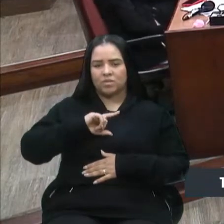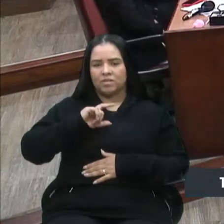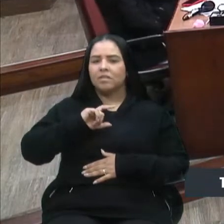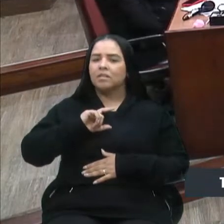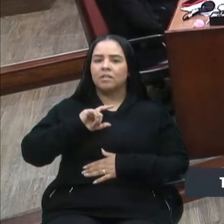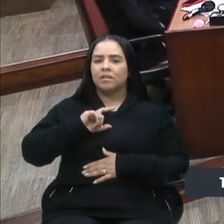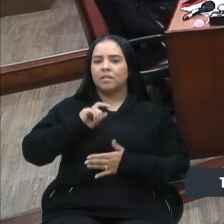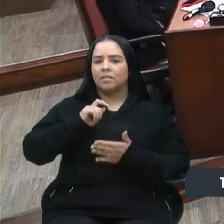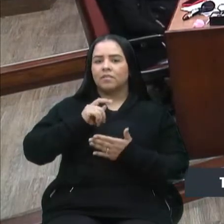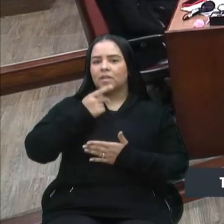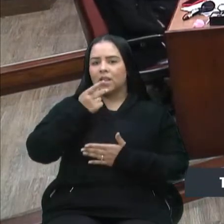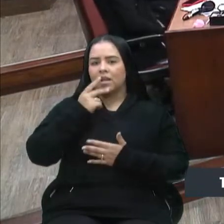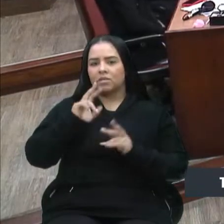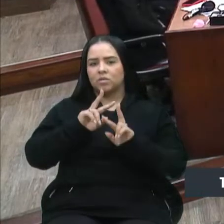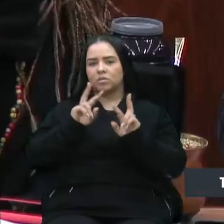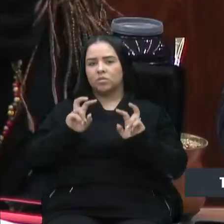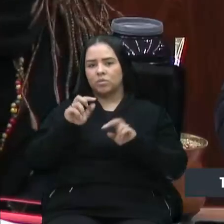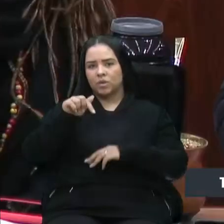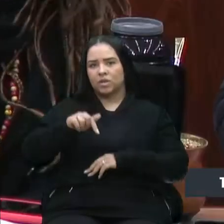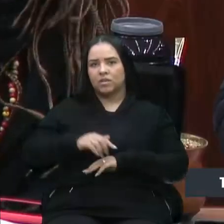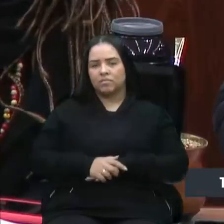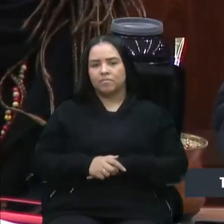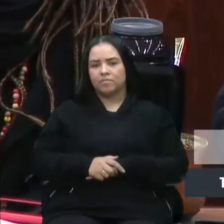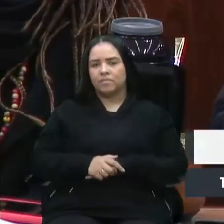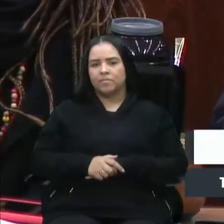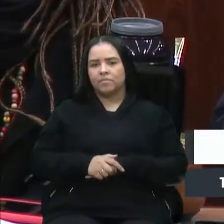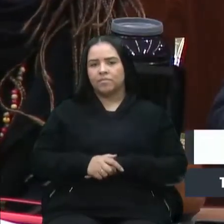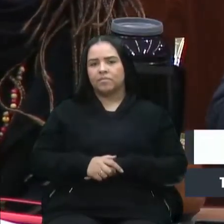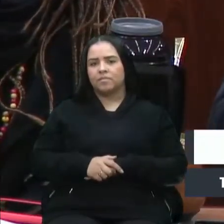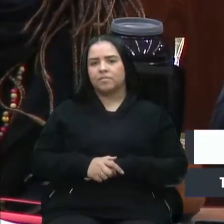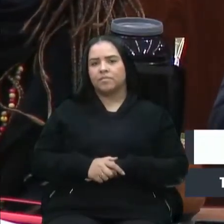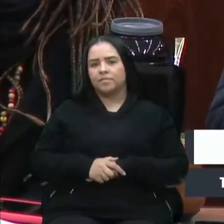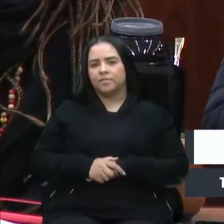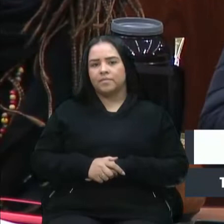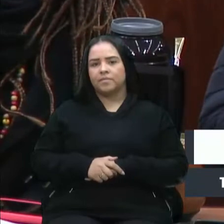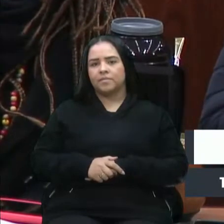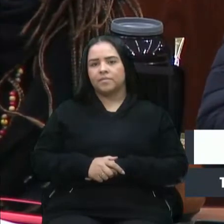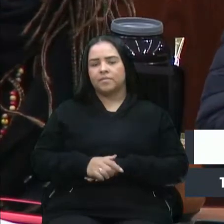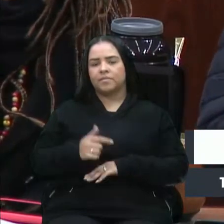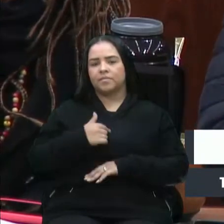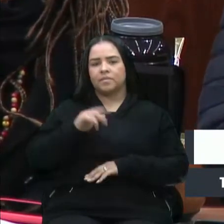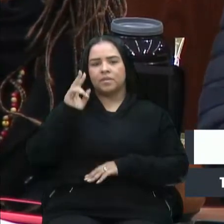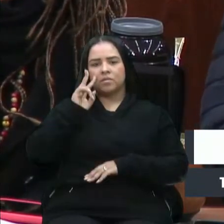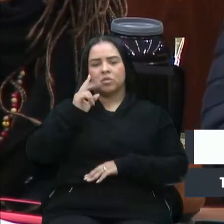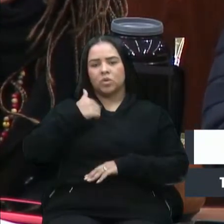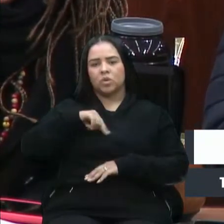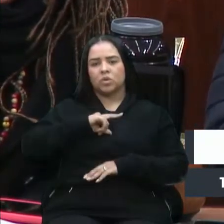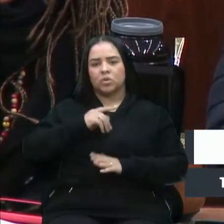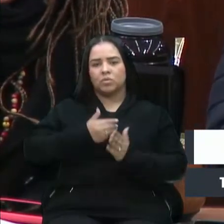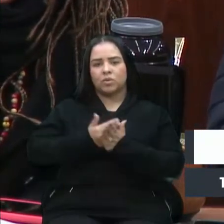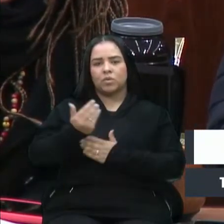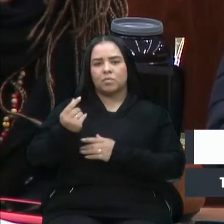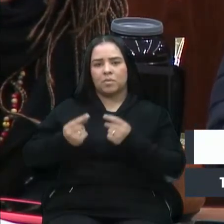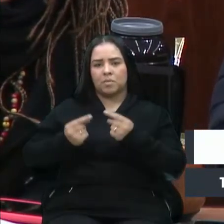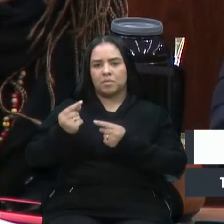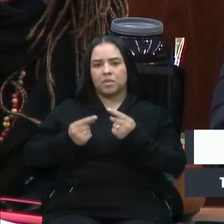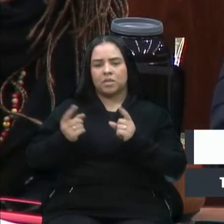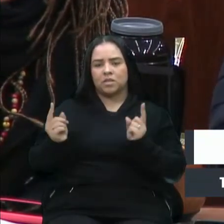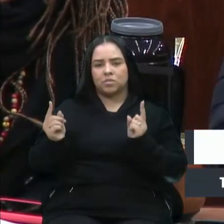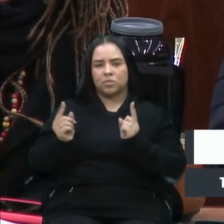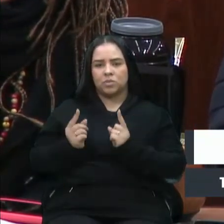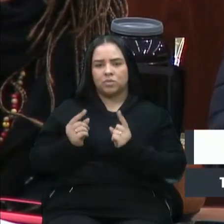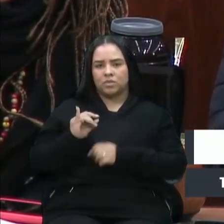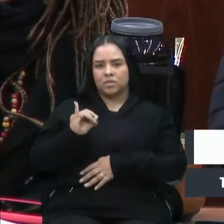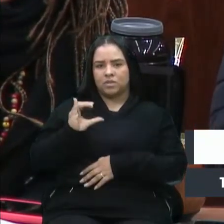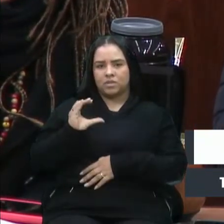isso aqui lembro de quando se começou essa discussão da redução do ICMS